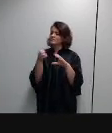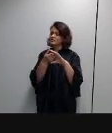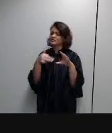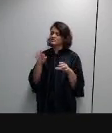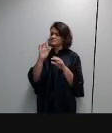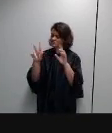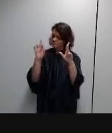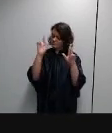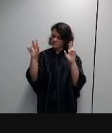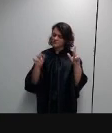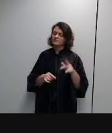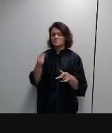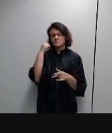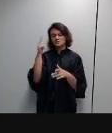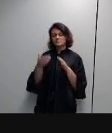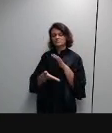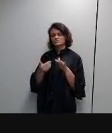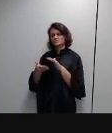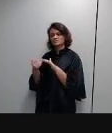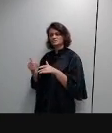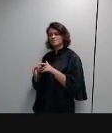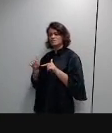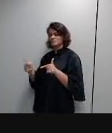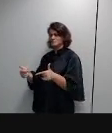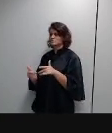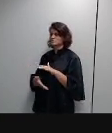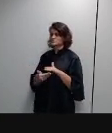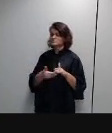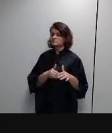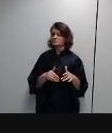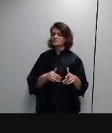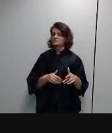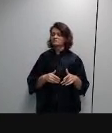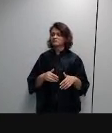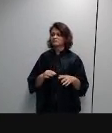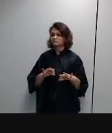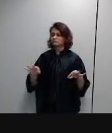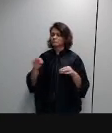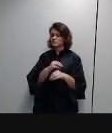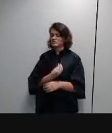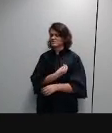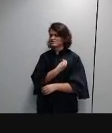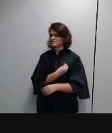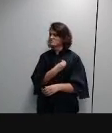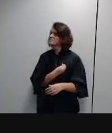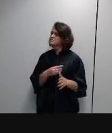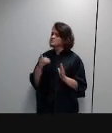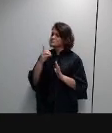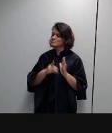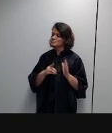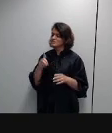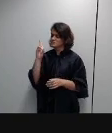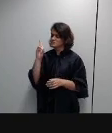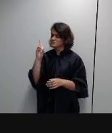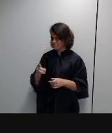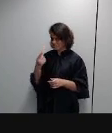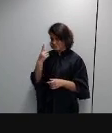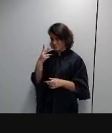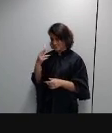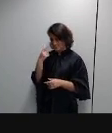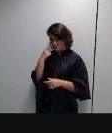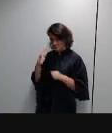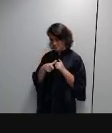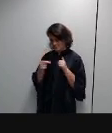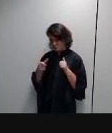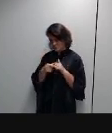relação a suspensão da ação de embargos pela existência de litispendência conforme previsão do artigo 254